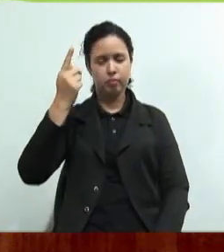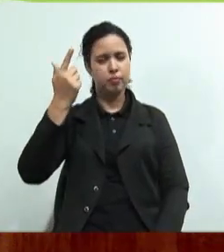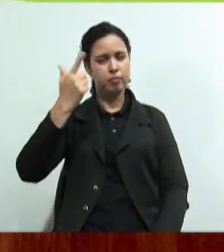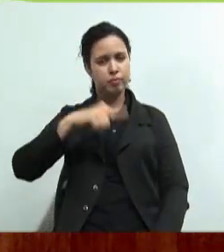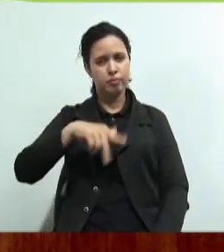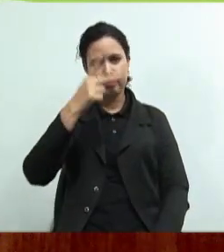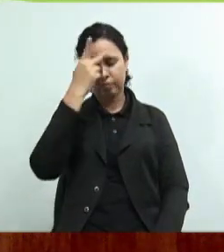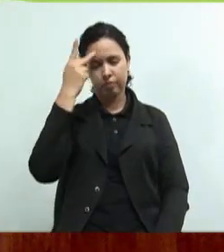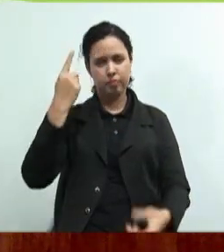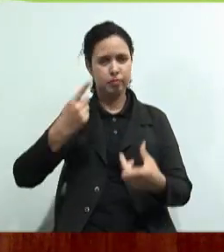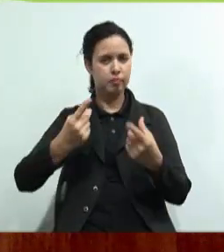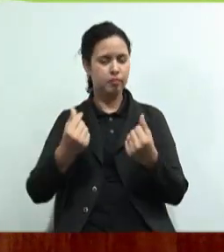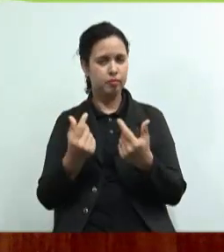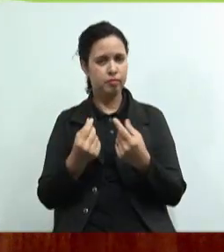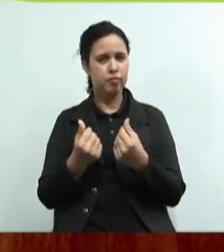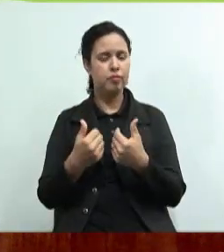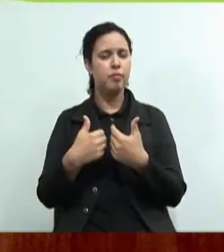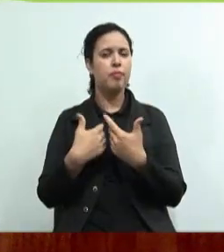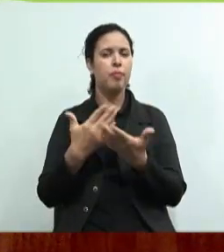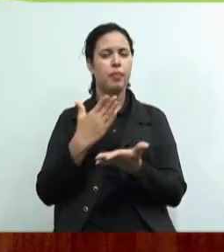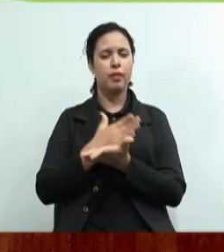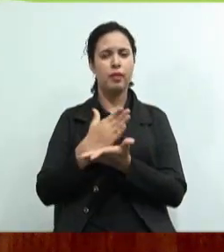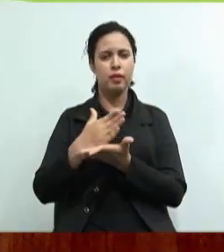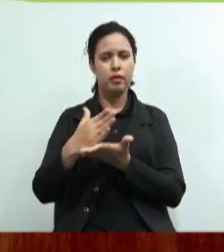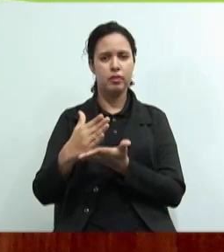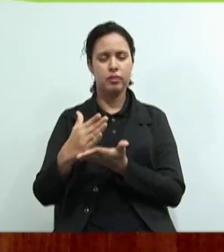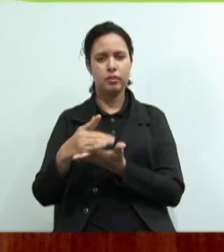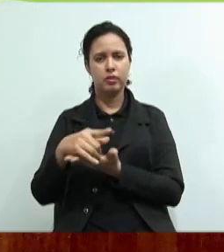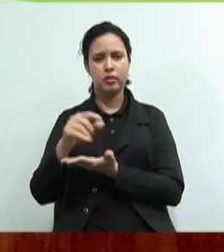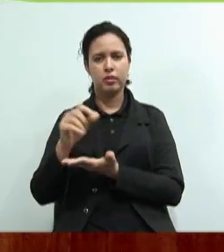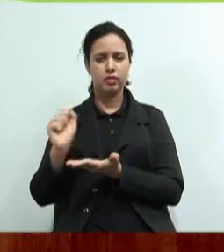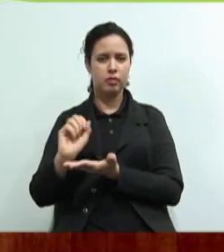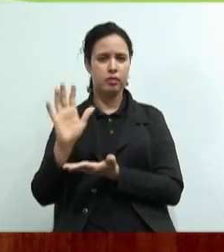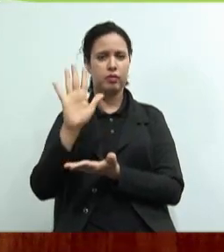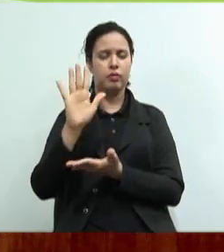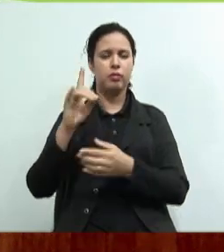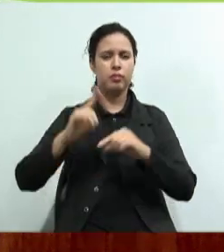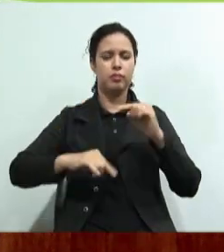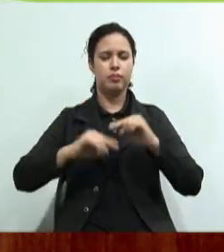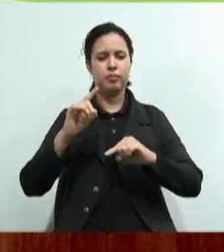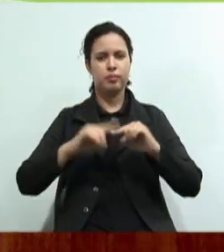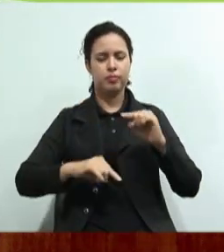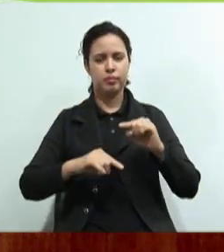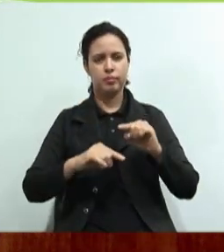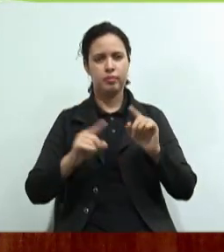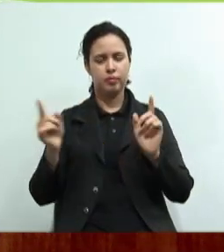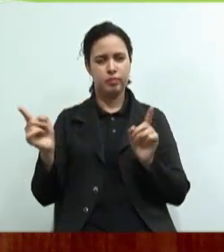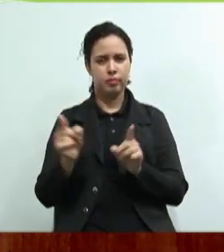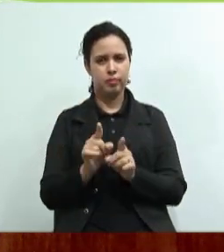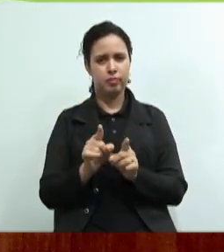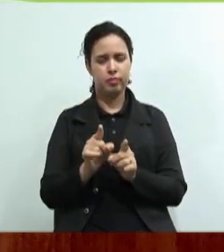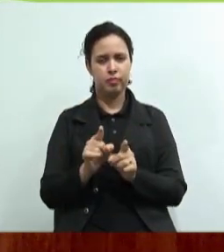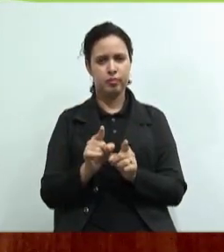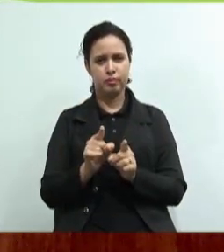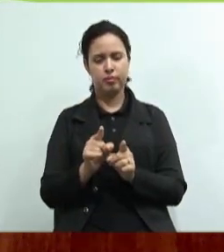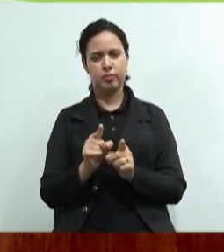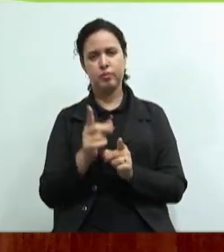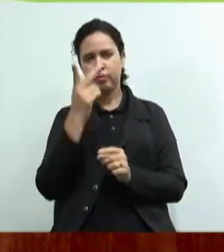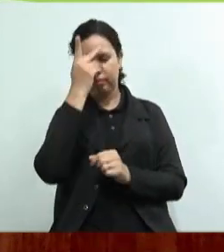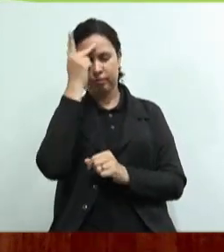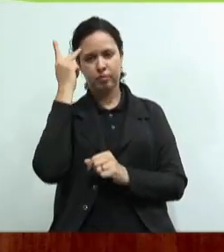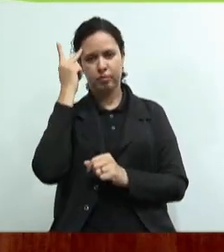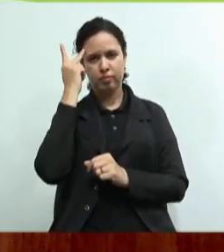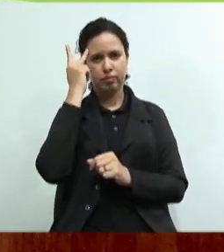ganhar. E esse ganho dividido vai aumentar o preço da mercadoria. Então, quanto menores atores nesse processo produtivo,